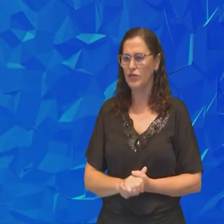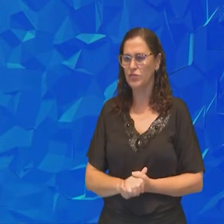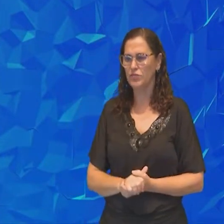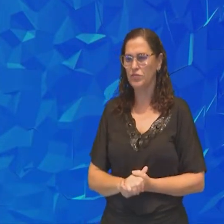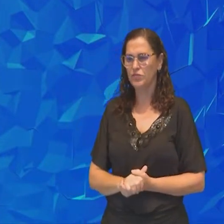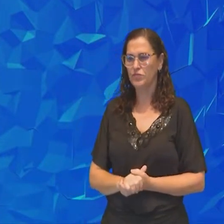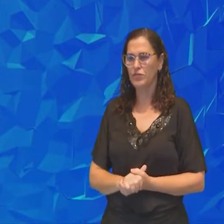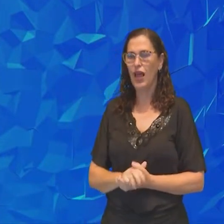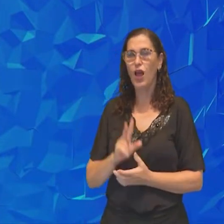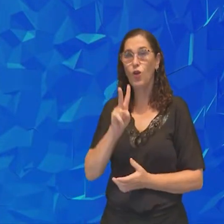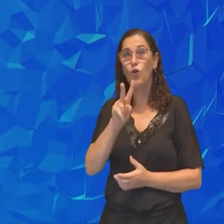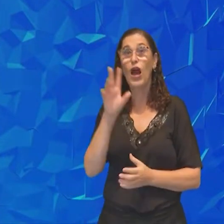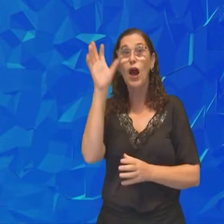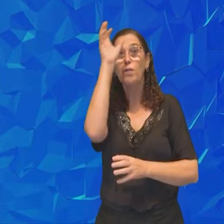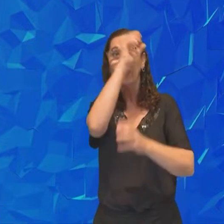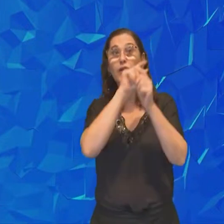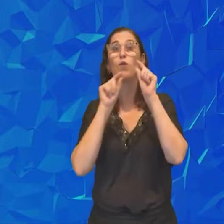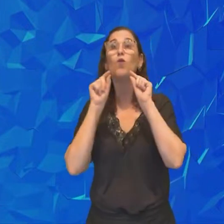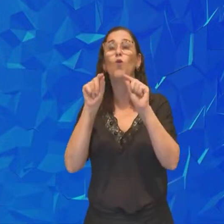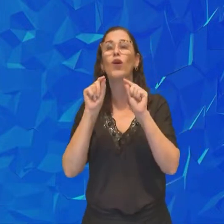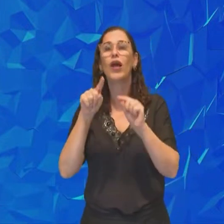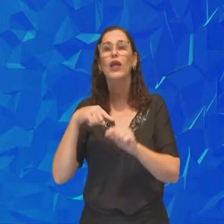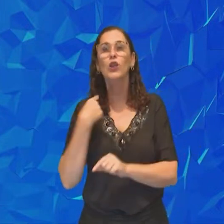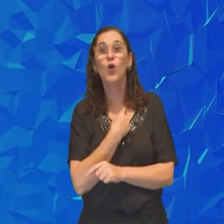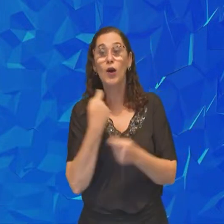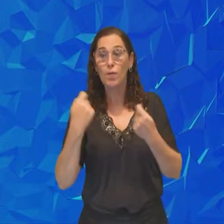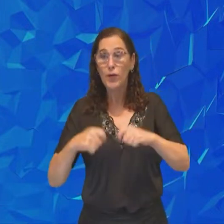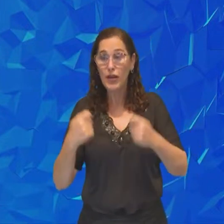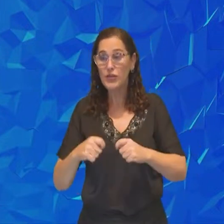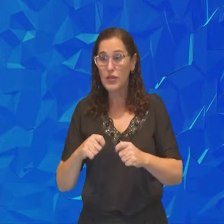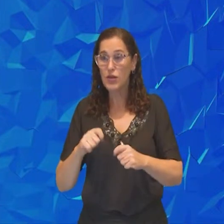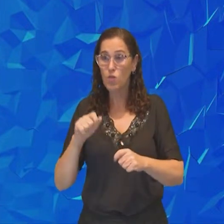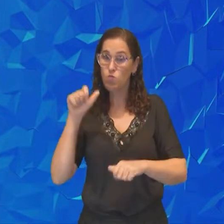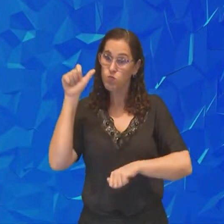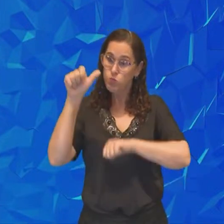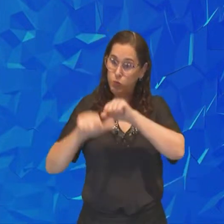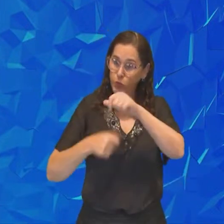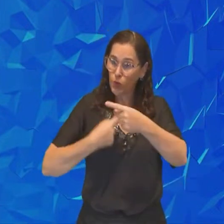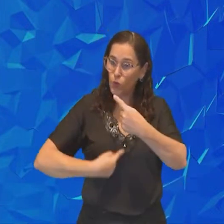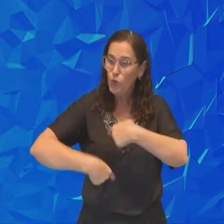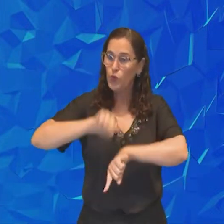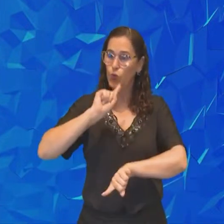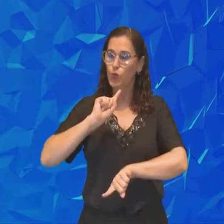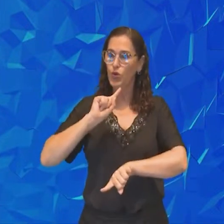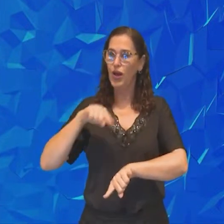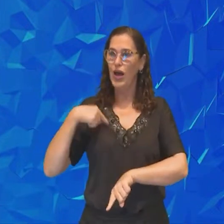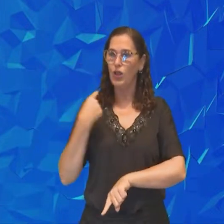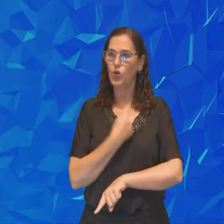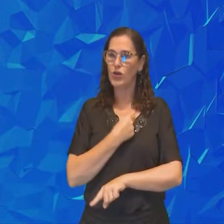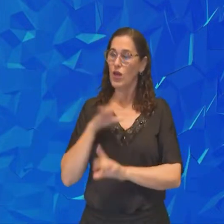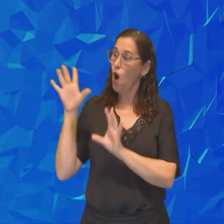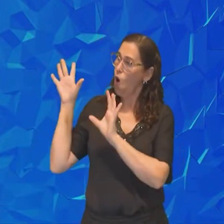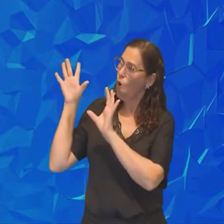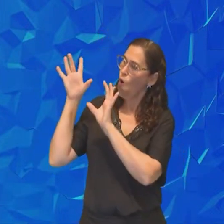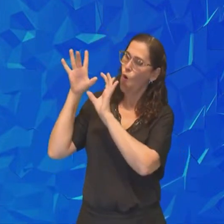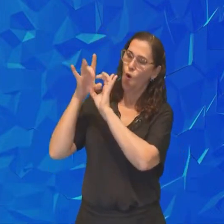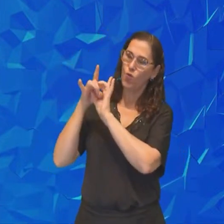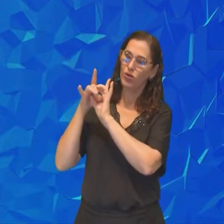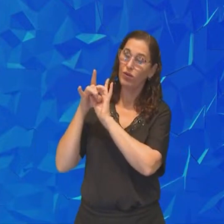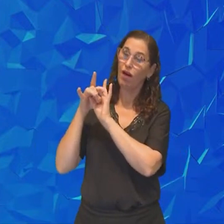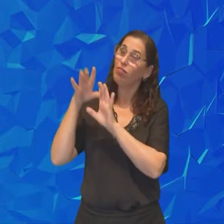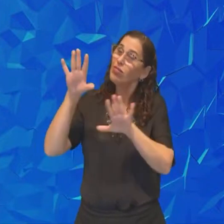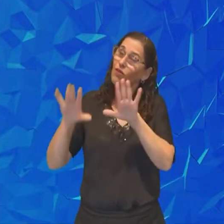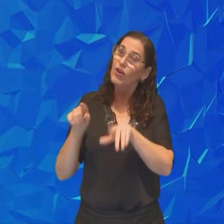e aqui nós aprendemos que nós precisamos restaurar a nossa comunhão, e quem sabe nessa noite